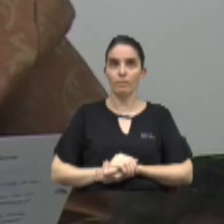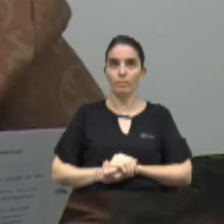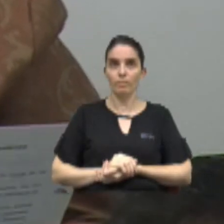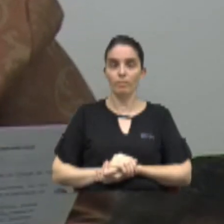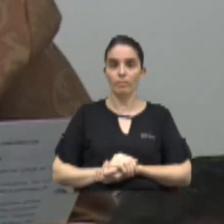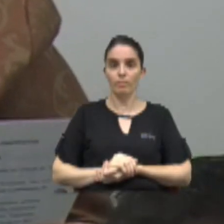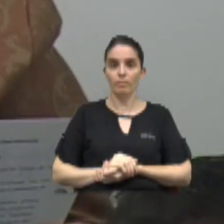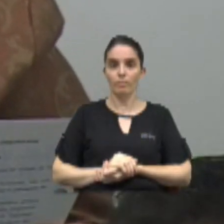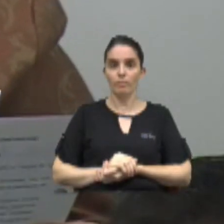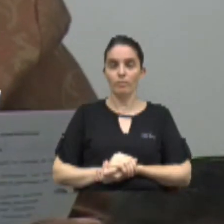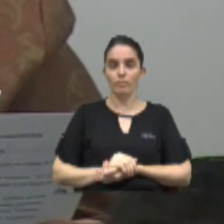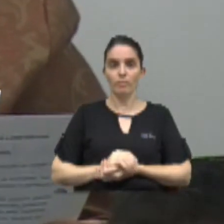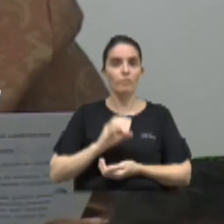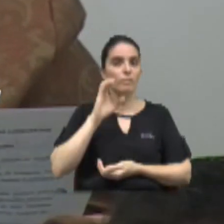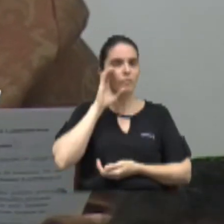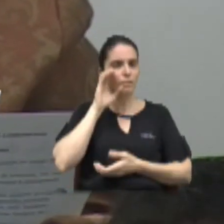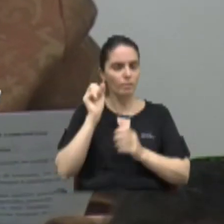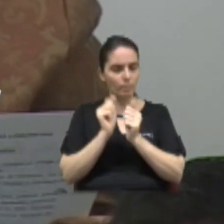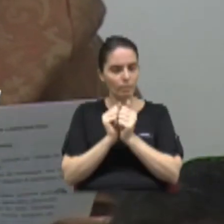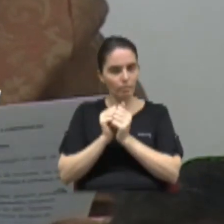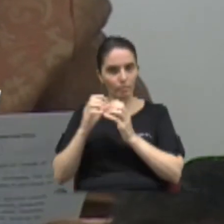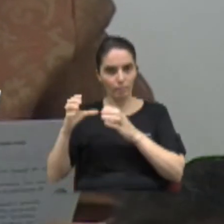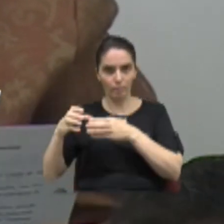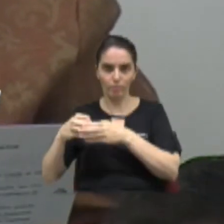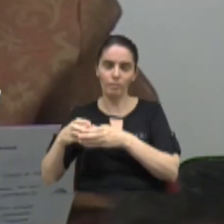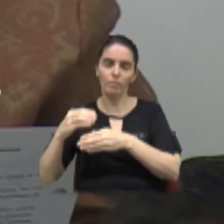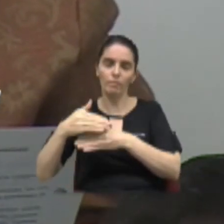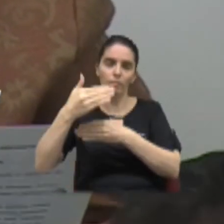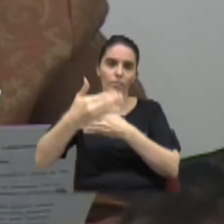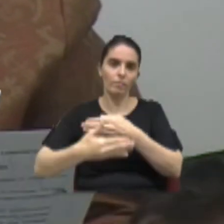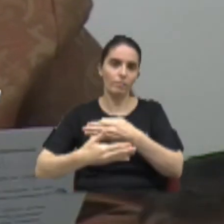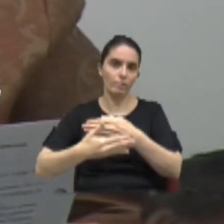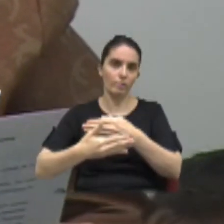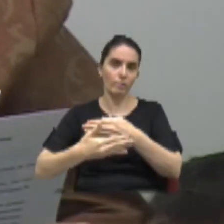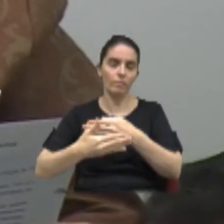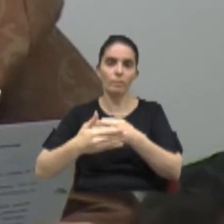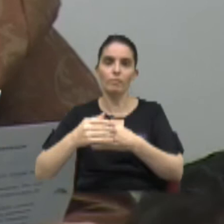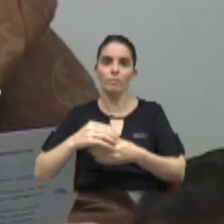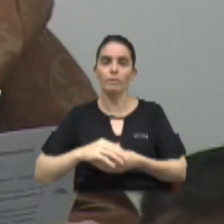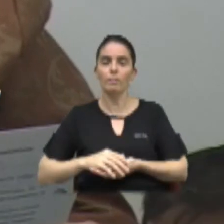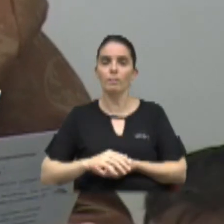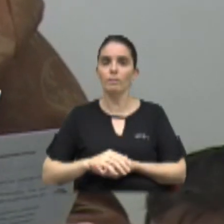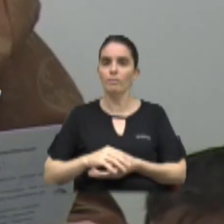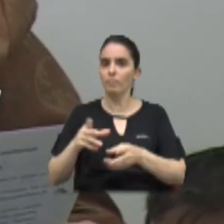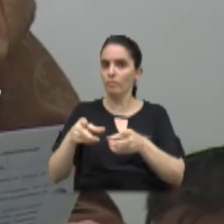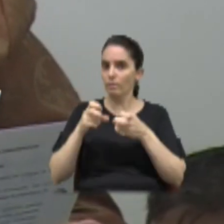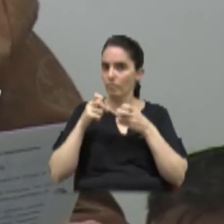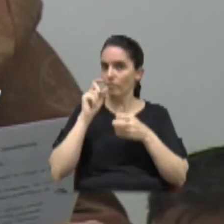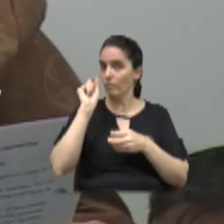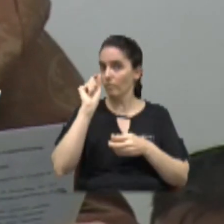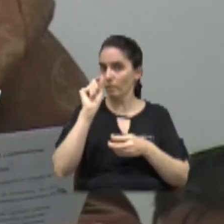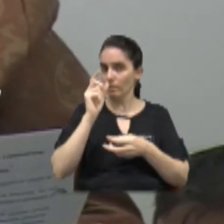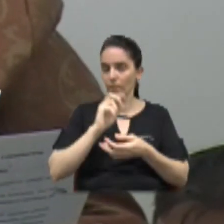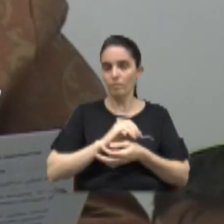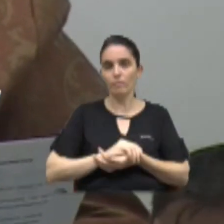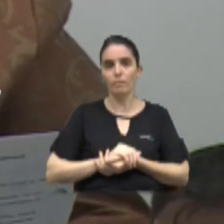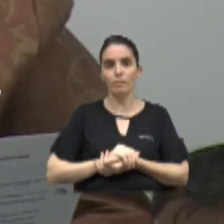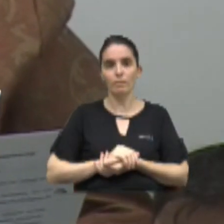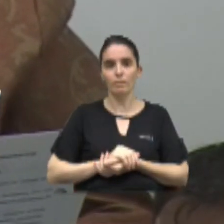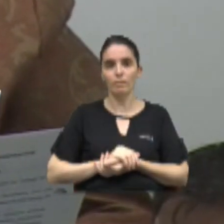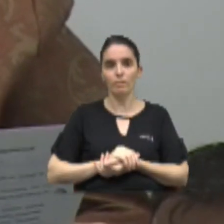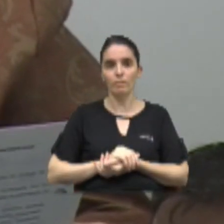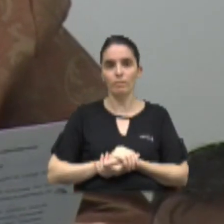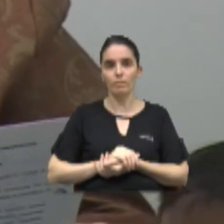Pelo envolvimento que a gente já está com as entidades, inclusive com a frente parlamentar, eu percebo que não está